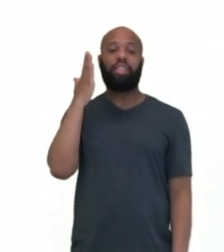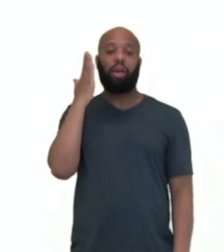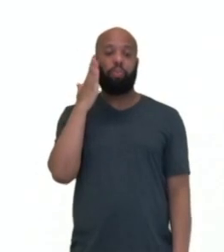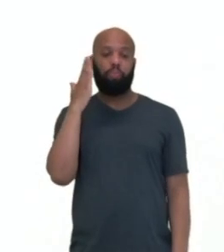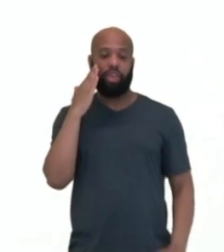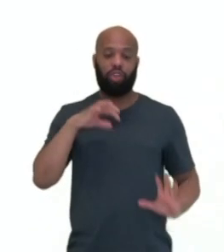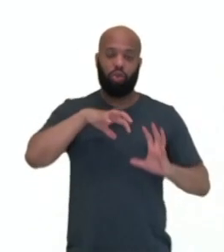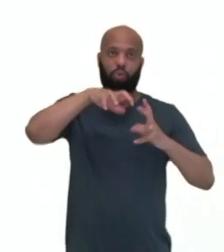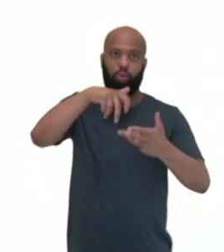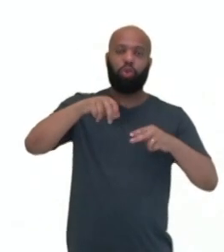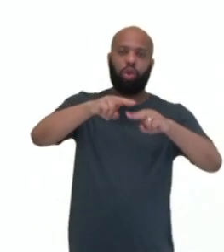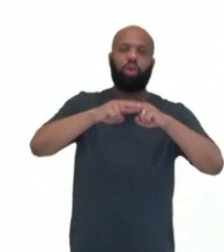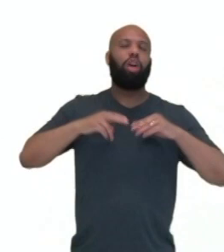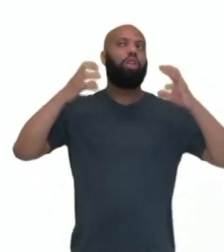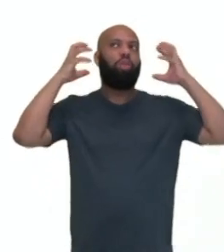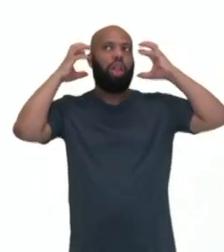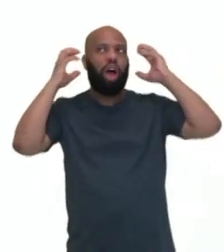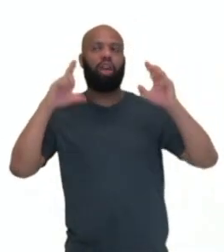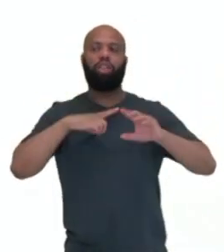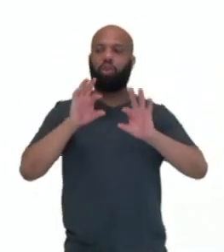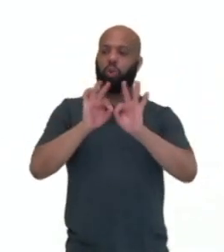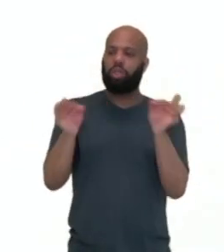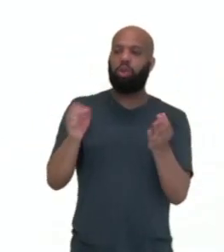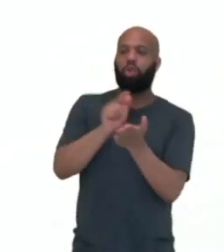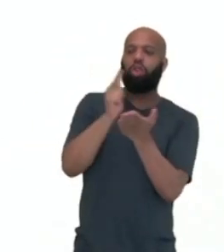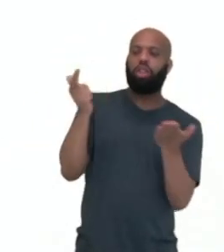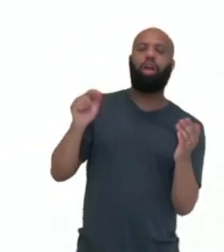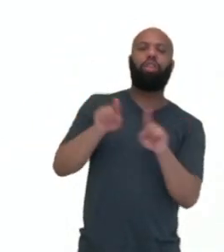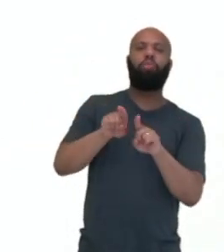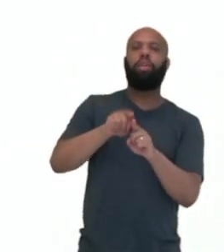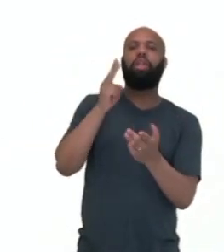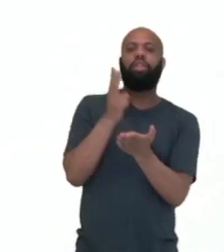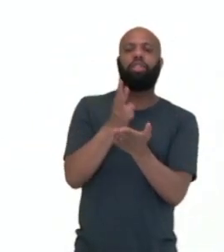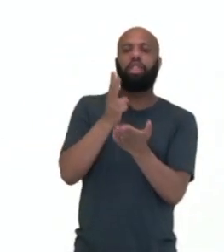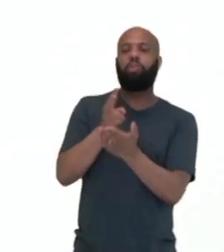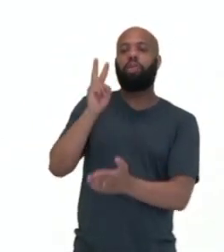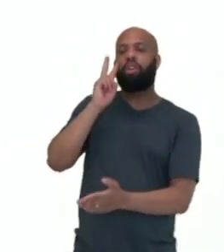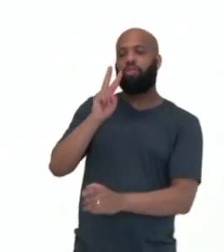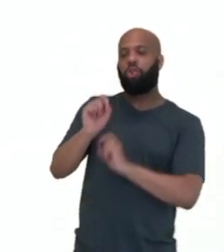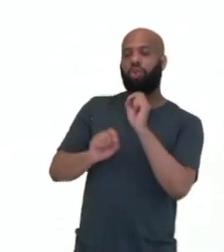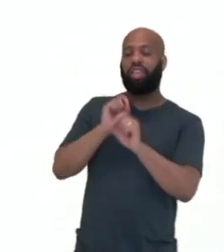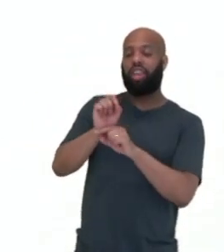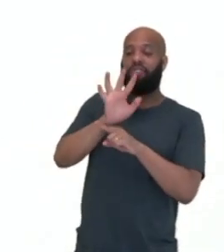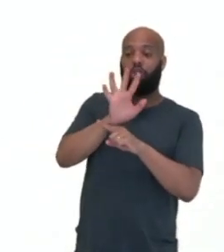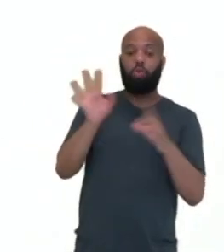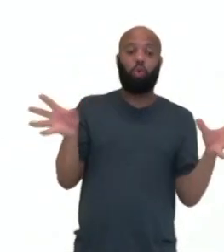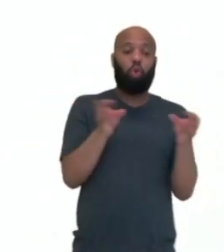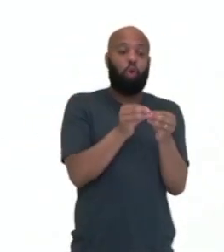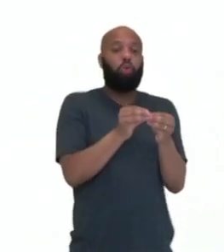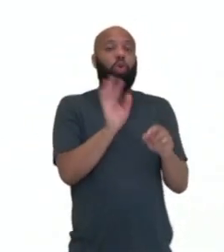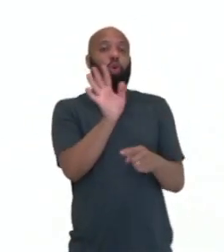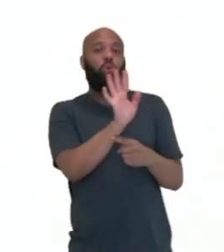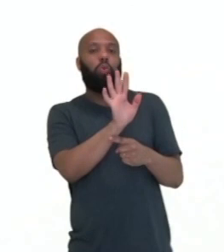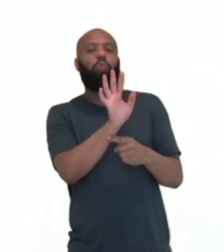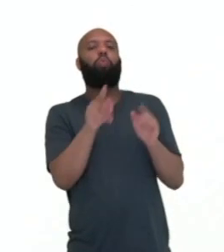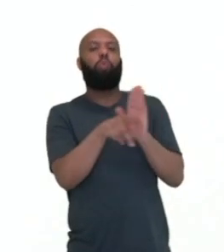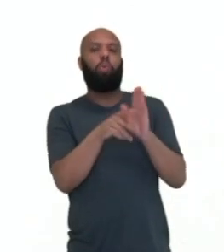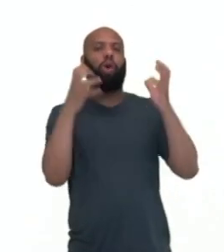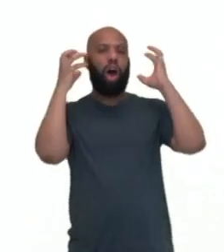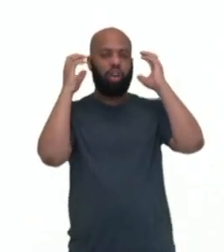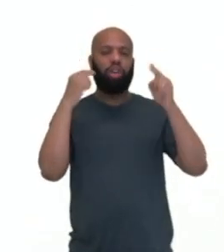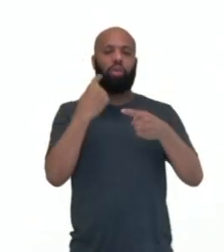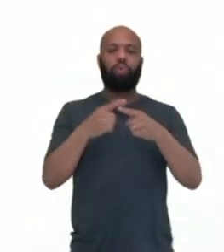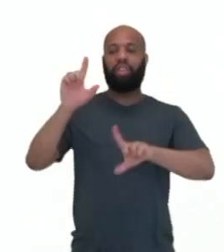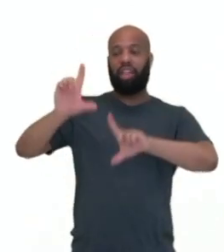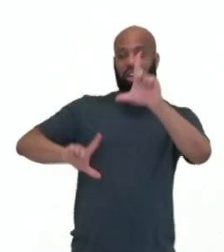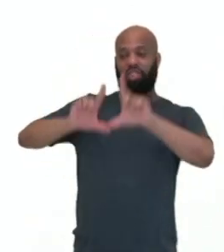mundo pelo rádio, pelos cinejornais que acompanhavam todos os filmes e pelas revistas nacionais. A televisão